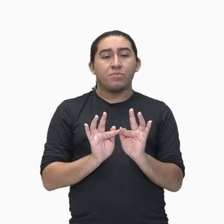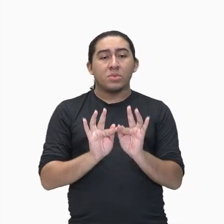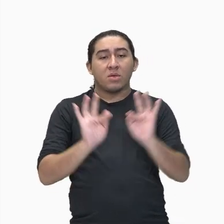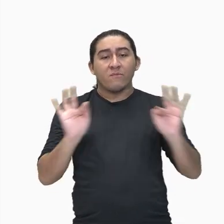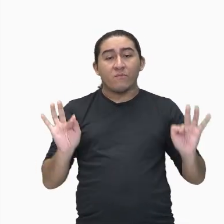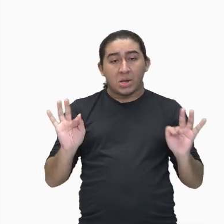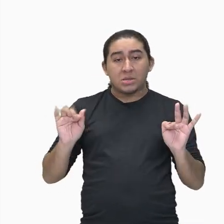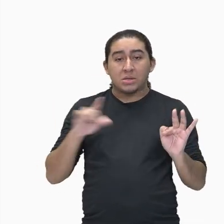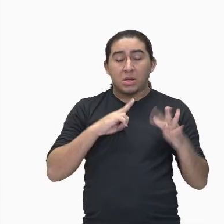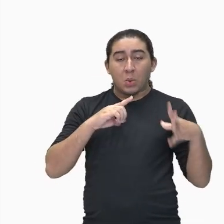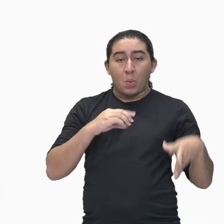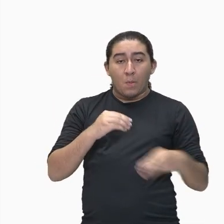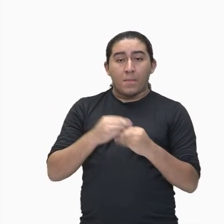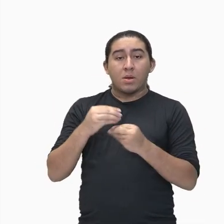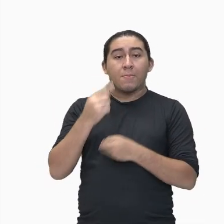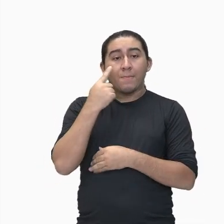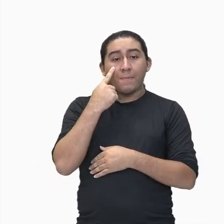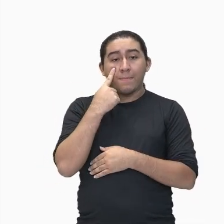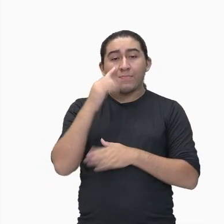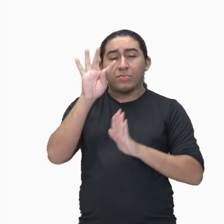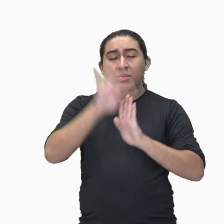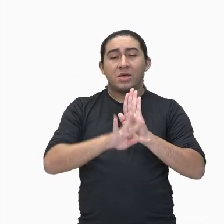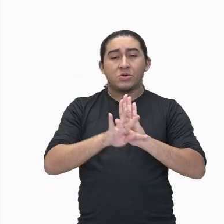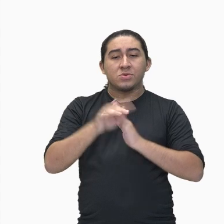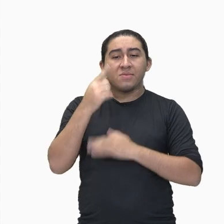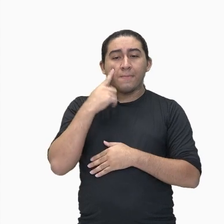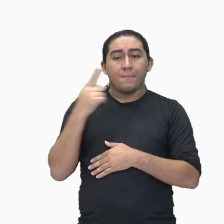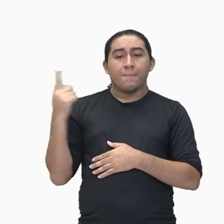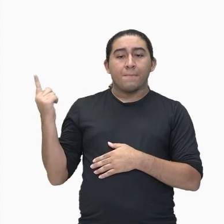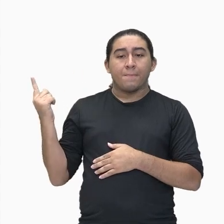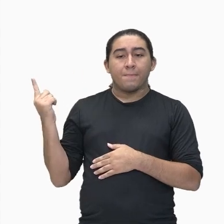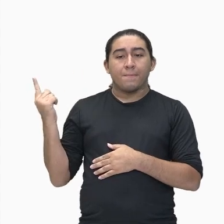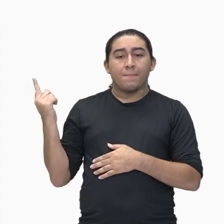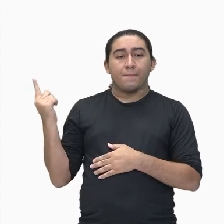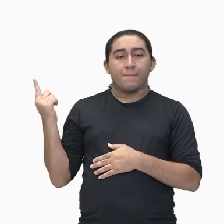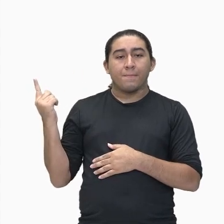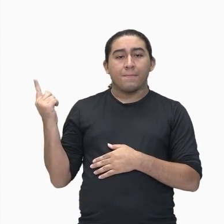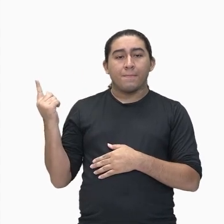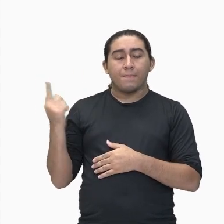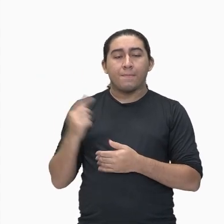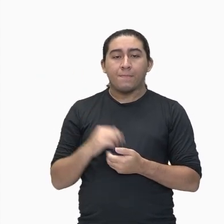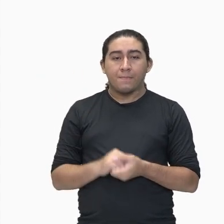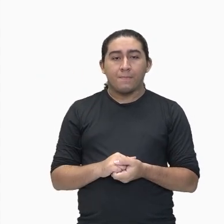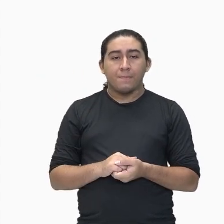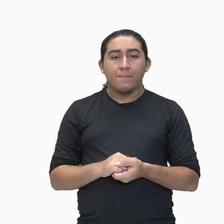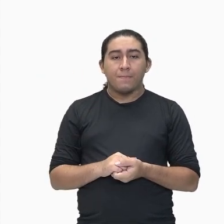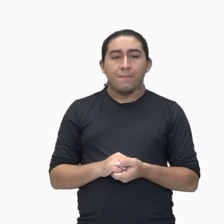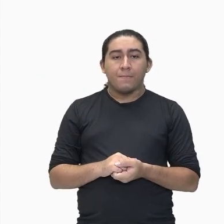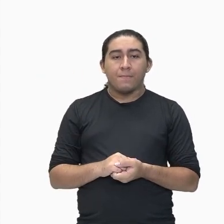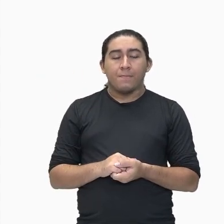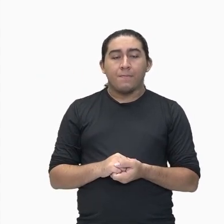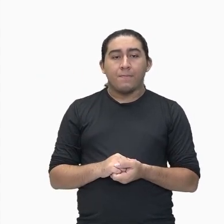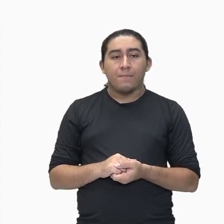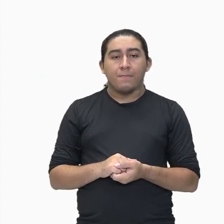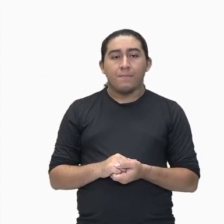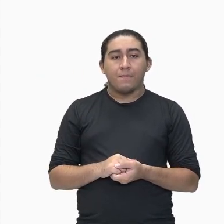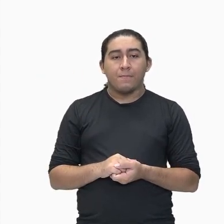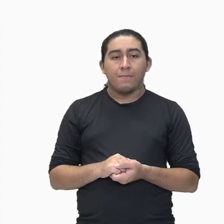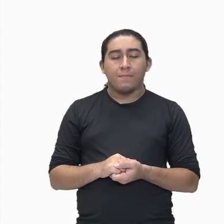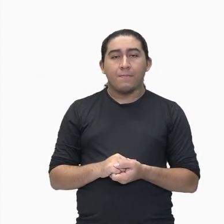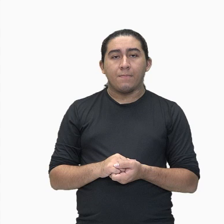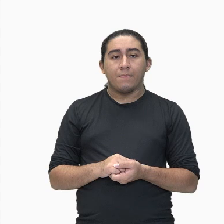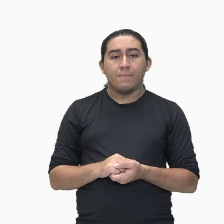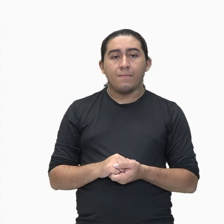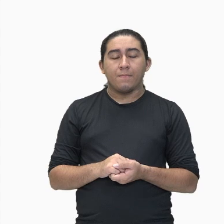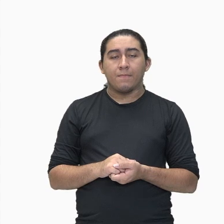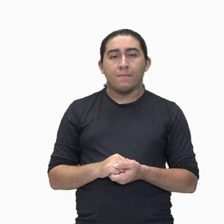né? Vamos voltar lá ao texto rapidinho. Olha, eu estava triste, tristinho. Não o